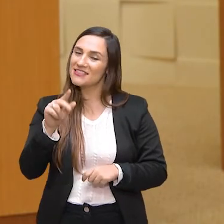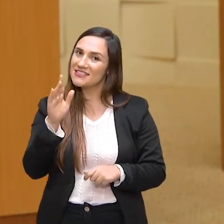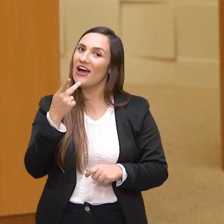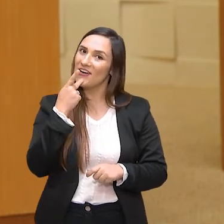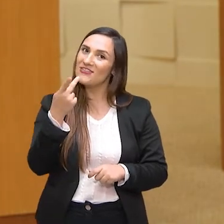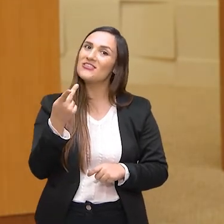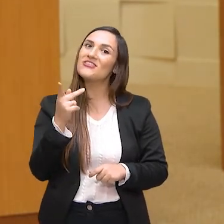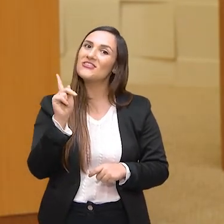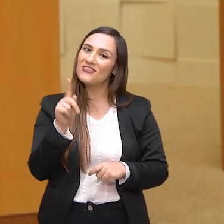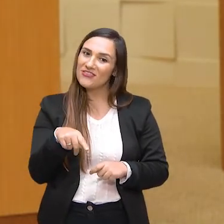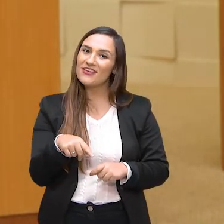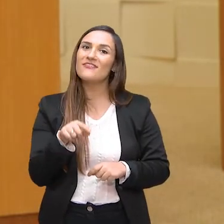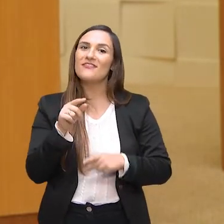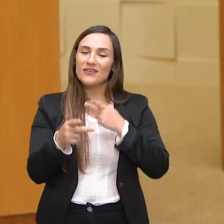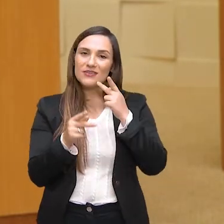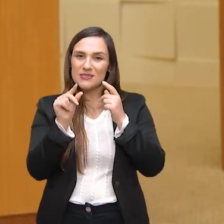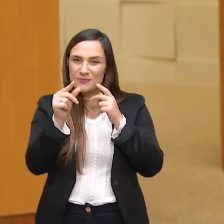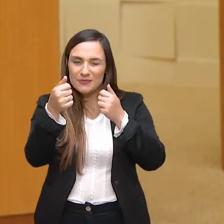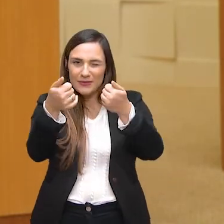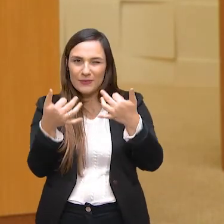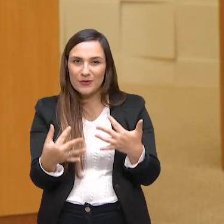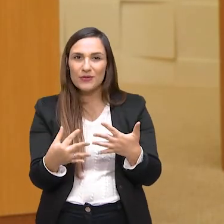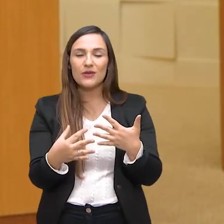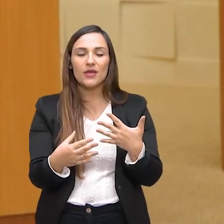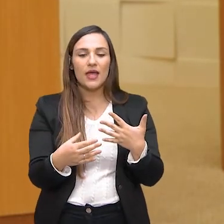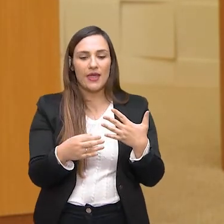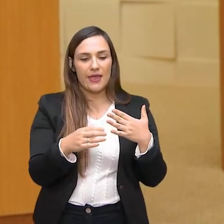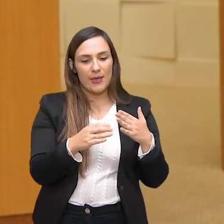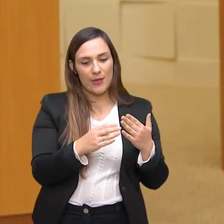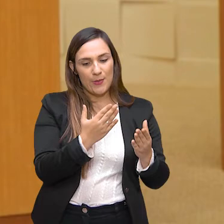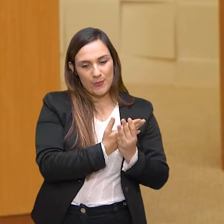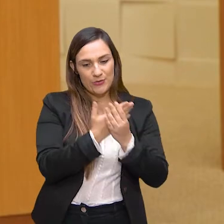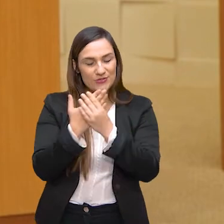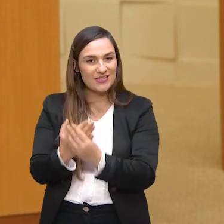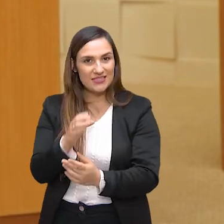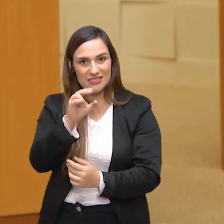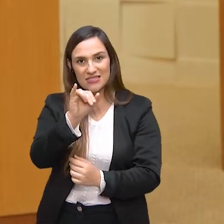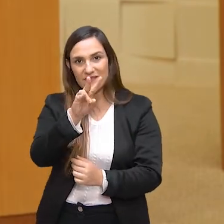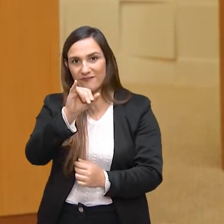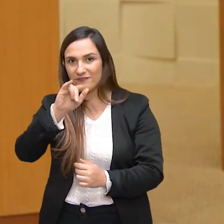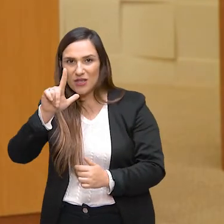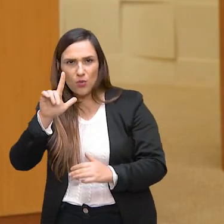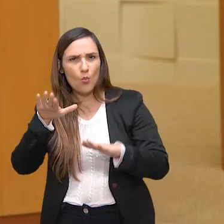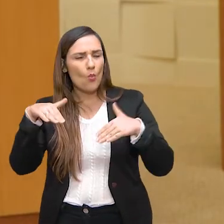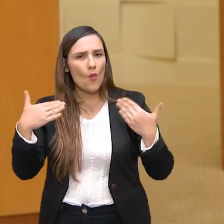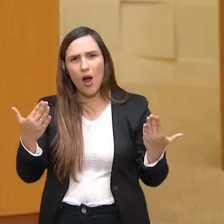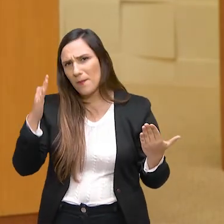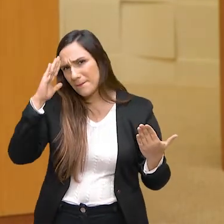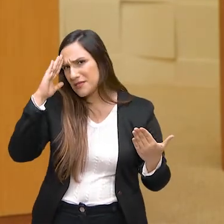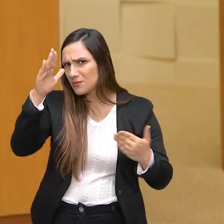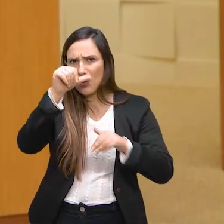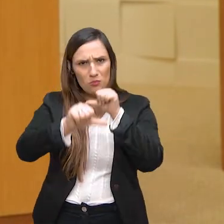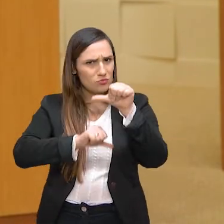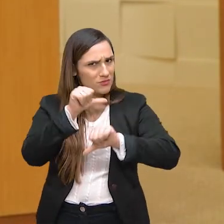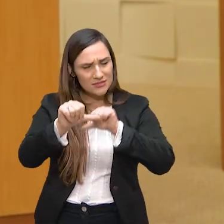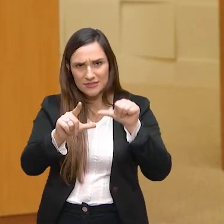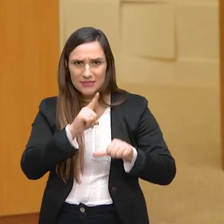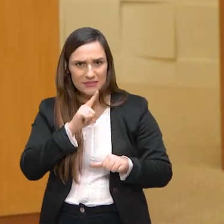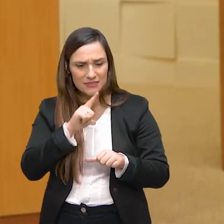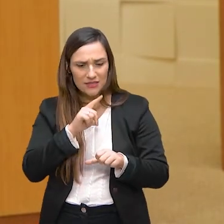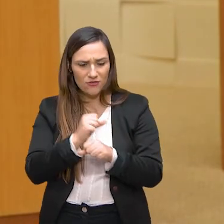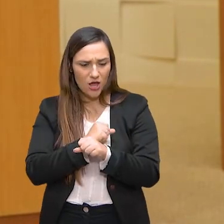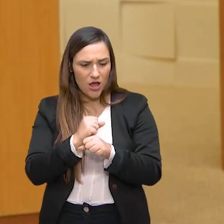senhor adiantou um pouco no primeiro bloco, que é o Código de Processo Civil. Quais as principais mudanças desse código